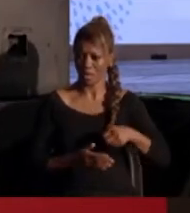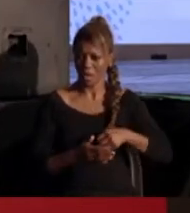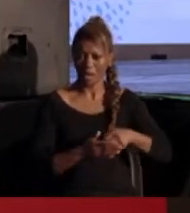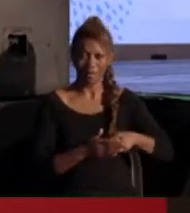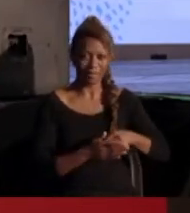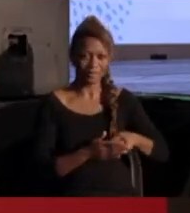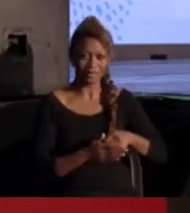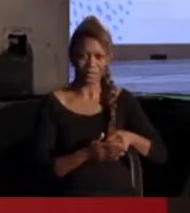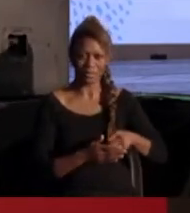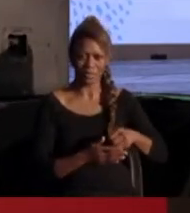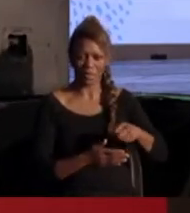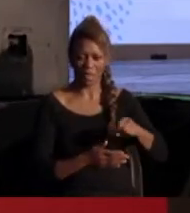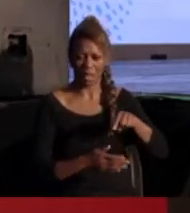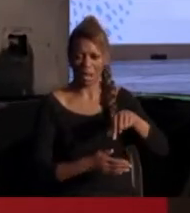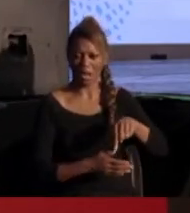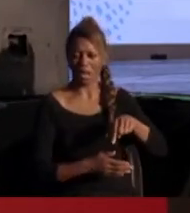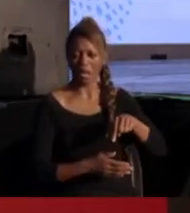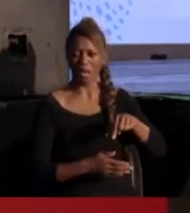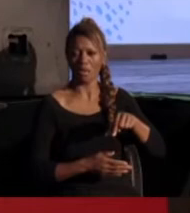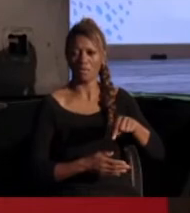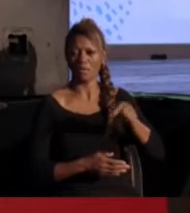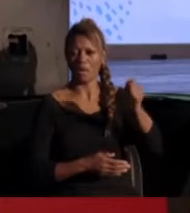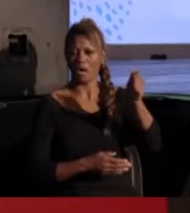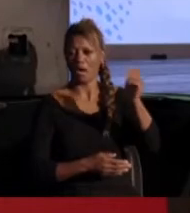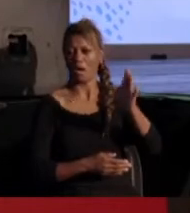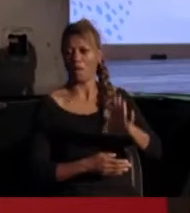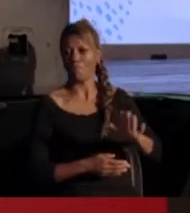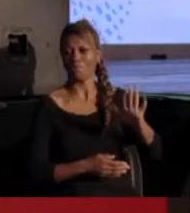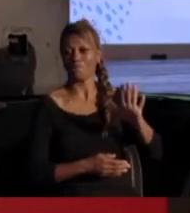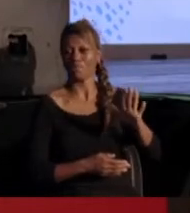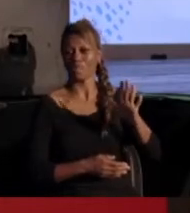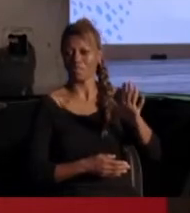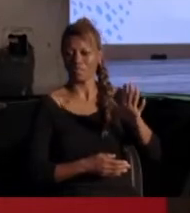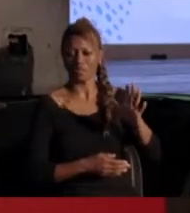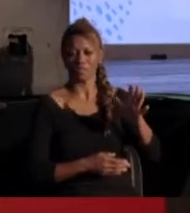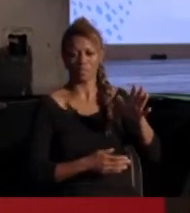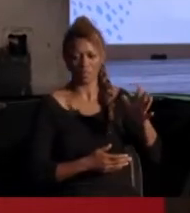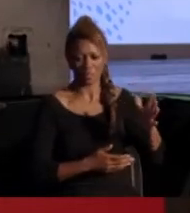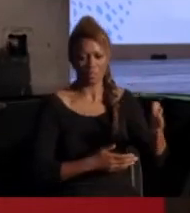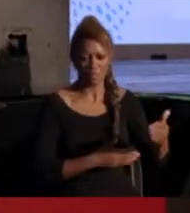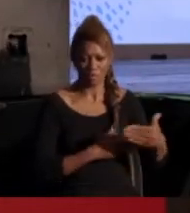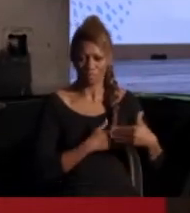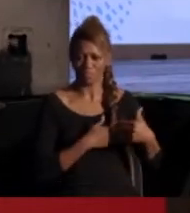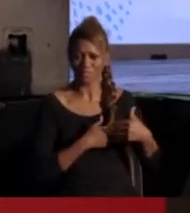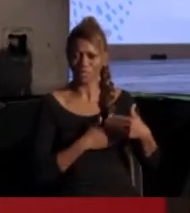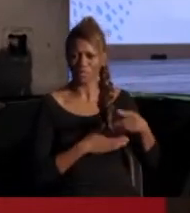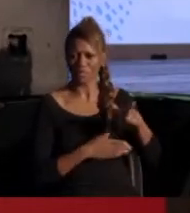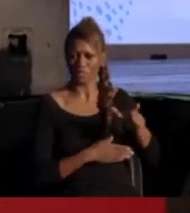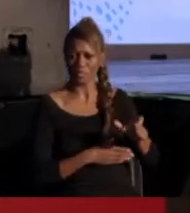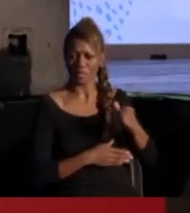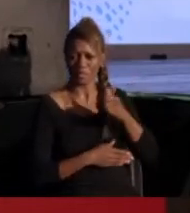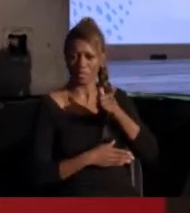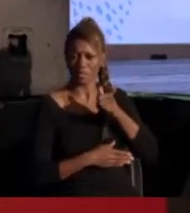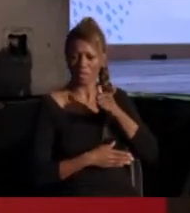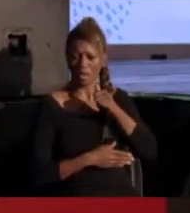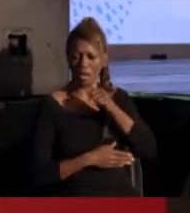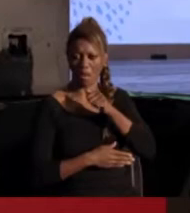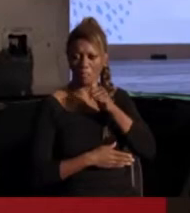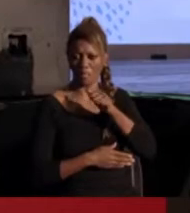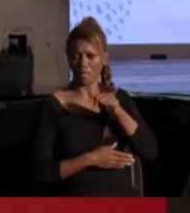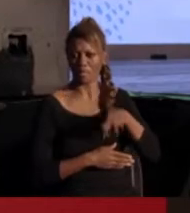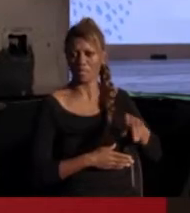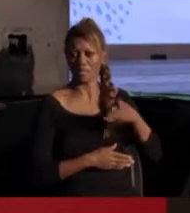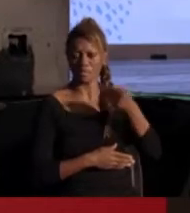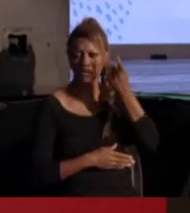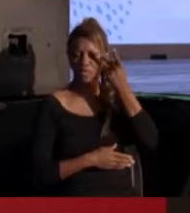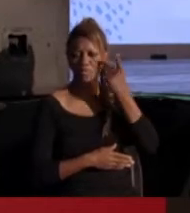que eu cozinhava lá em Moçambique. Achei maravilha. Falei, mas o dendê dessa senhora não se parece com o dendê que nós consumimos em São Paulo.